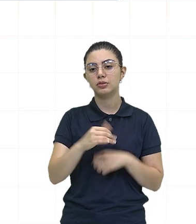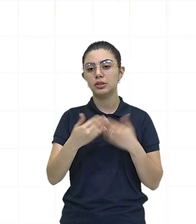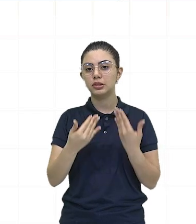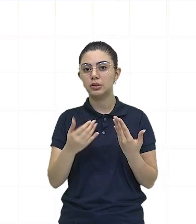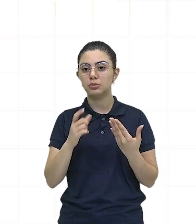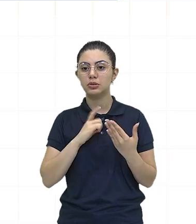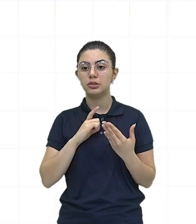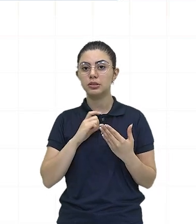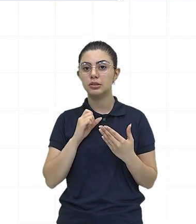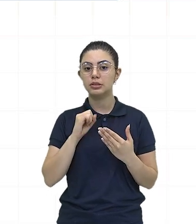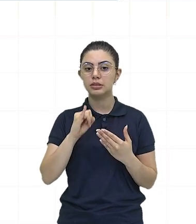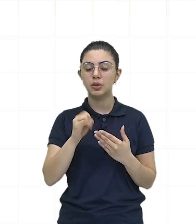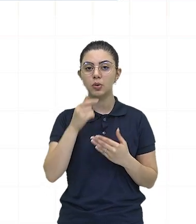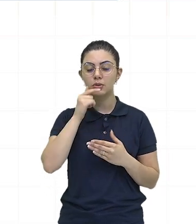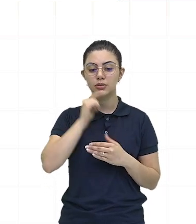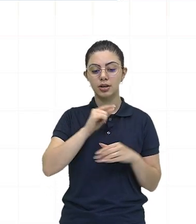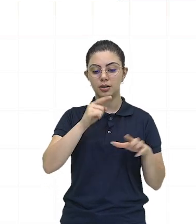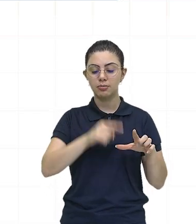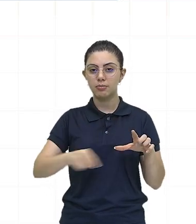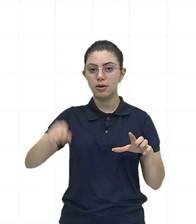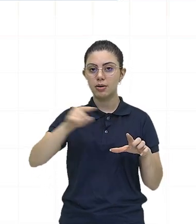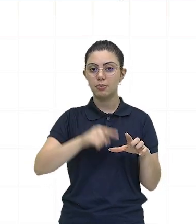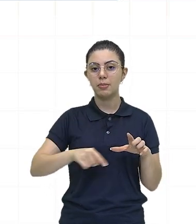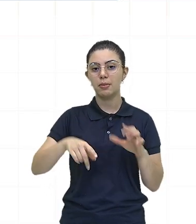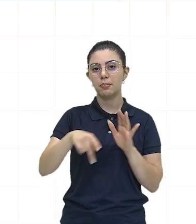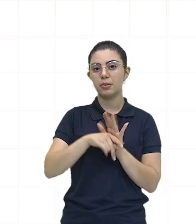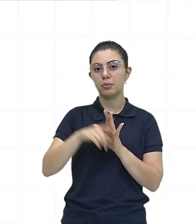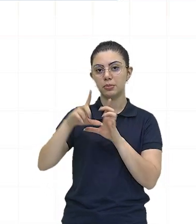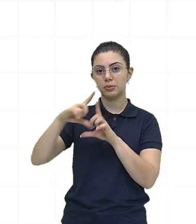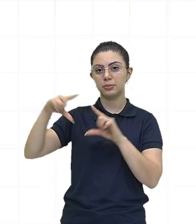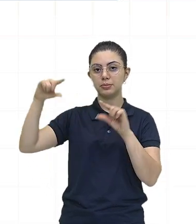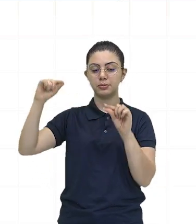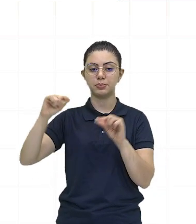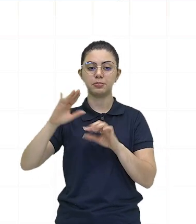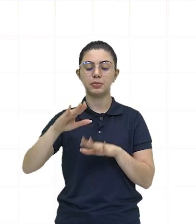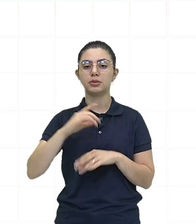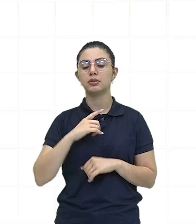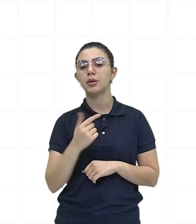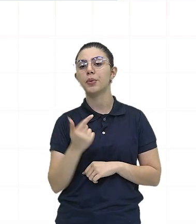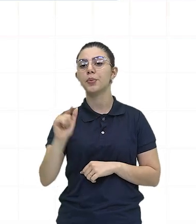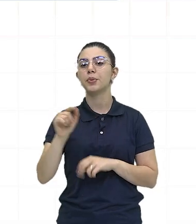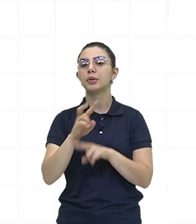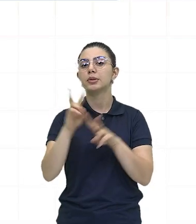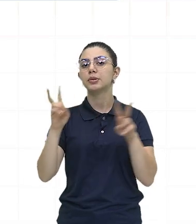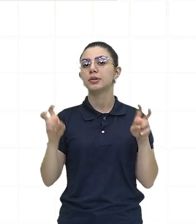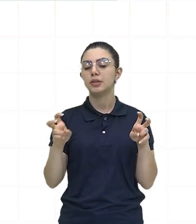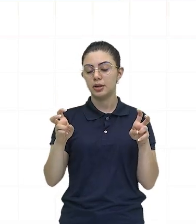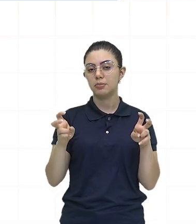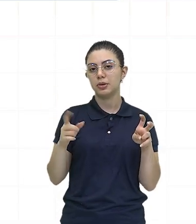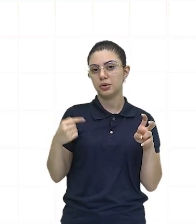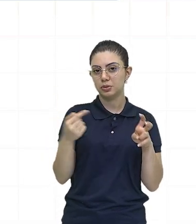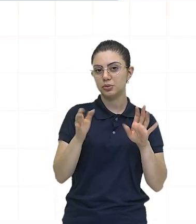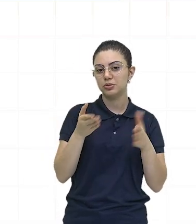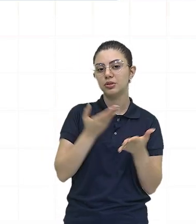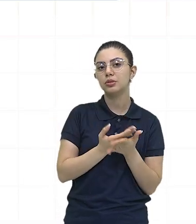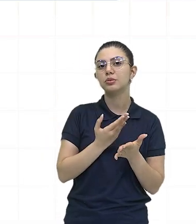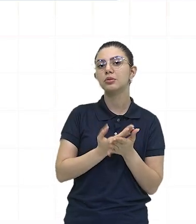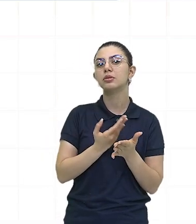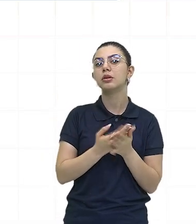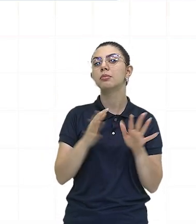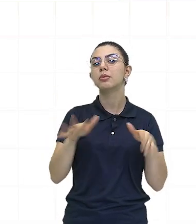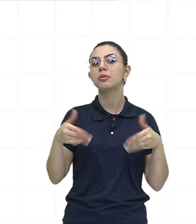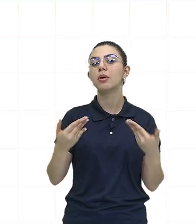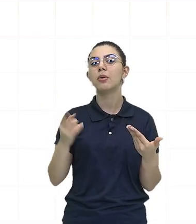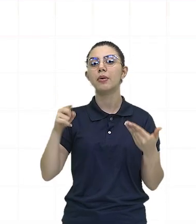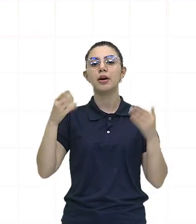de ciclo lunar. Um outro tema da nossa unidade de estudo diz respeito